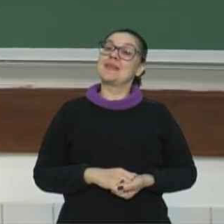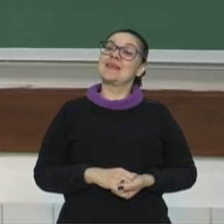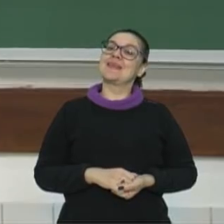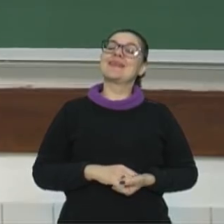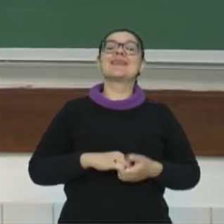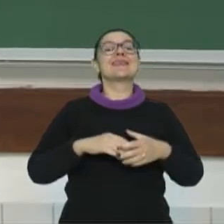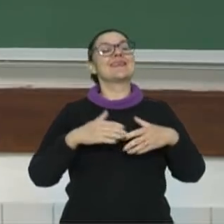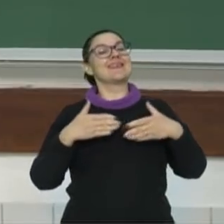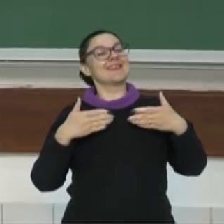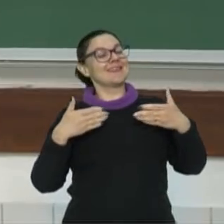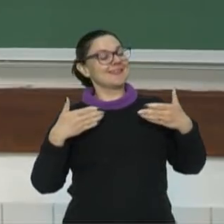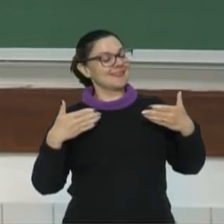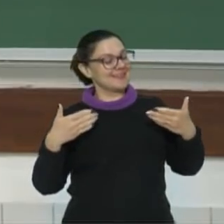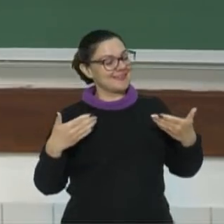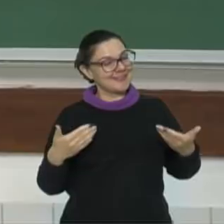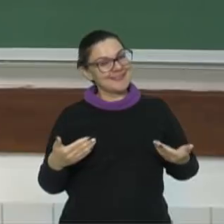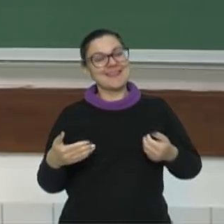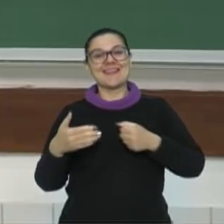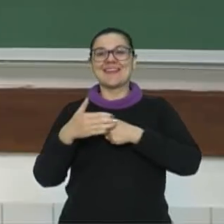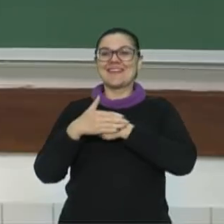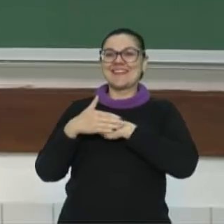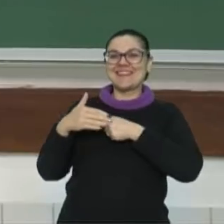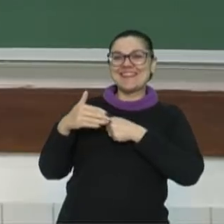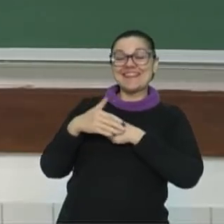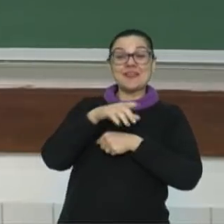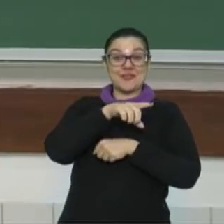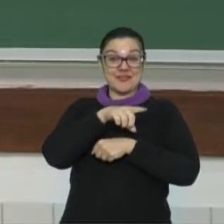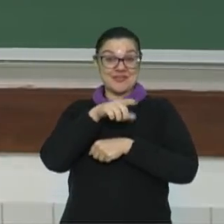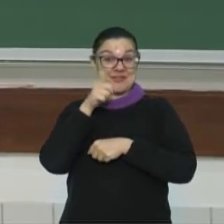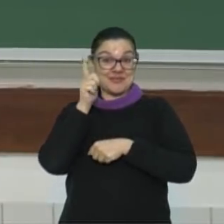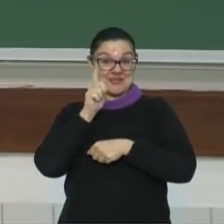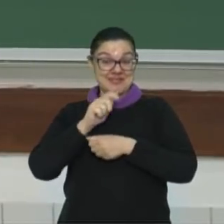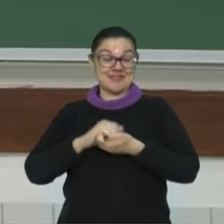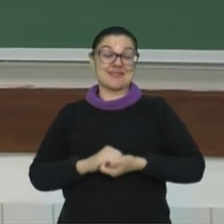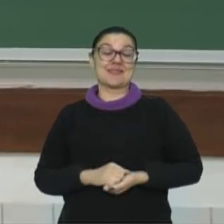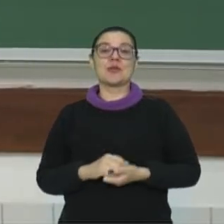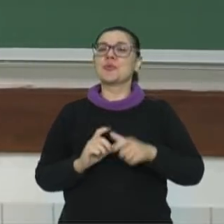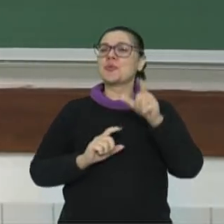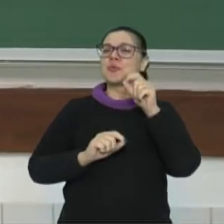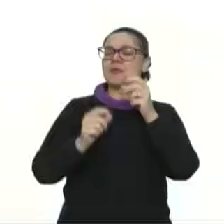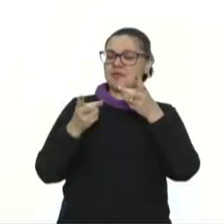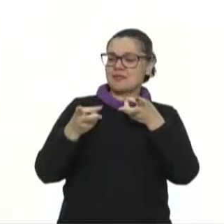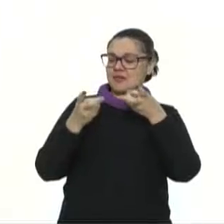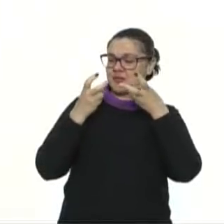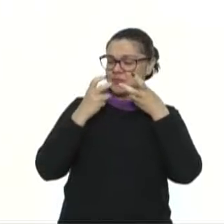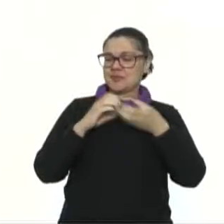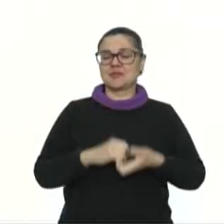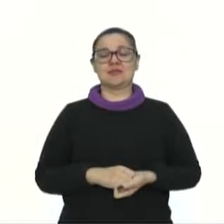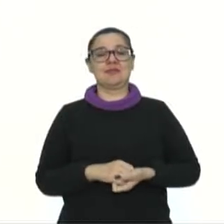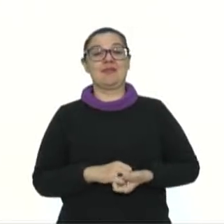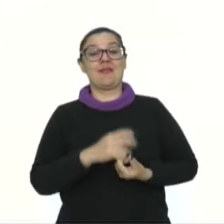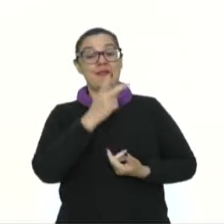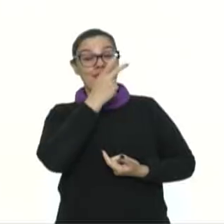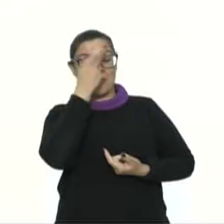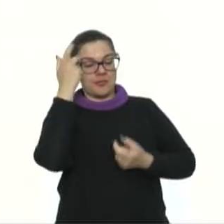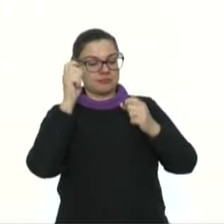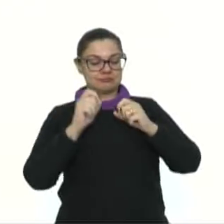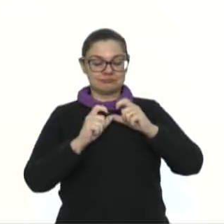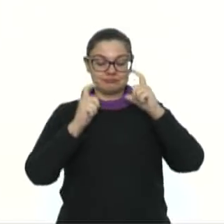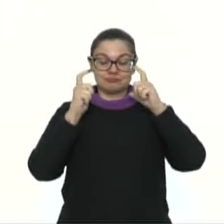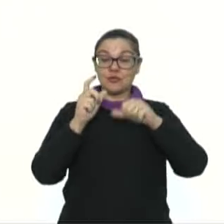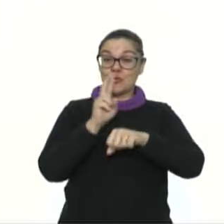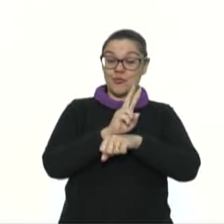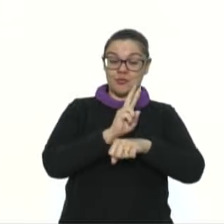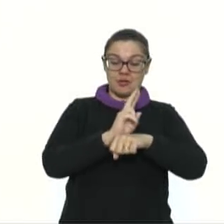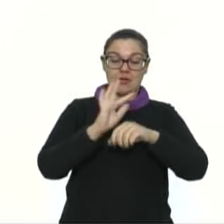Então, meu querido, e aí, você conseguiu? Olha lá, o que a gente observa, gente? Pessoas que só tiveram atenção dos